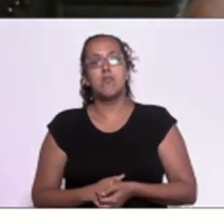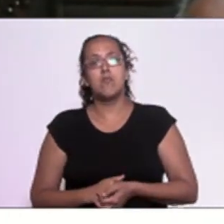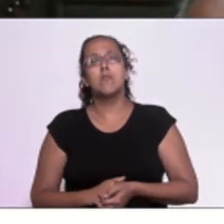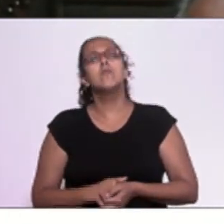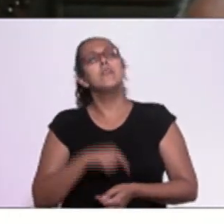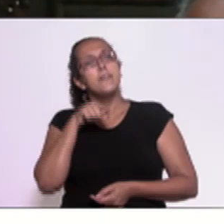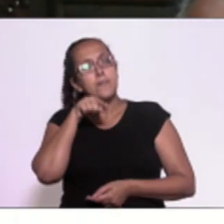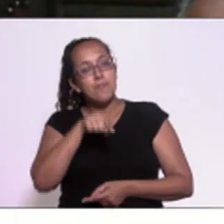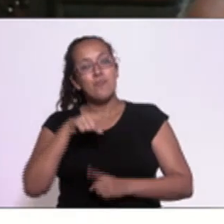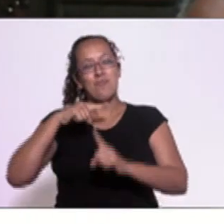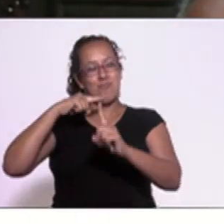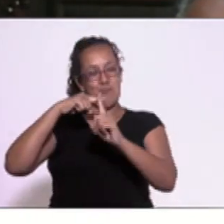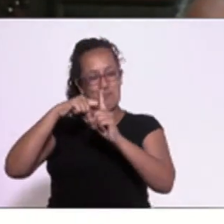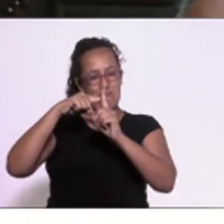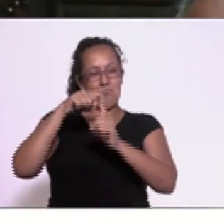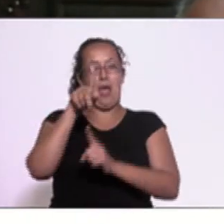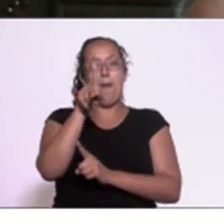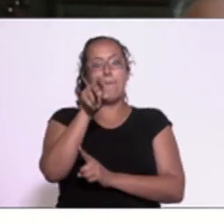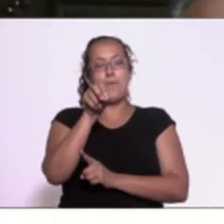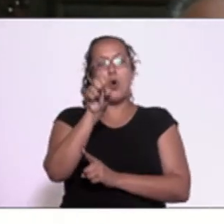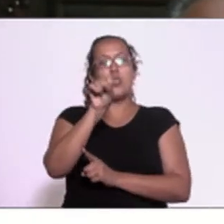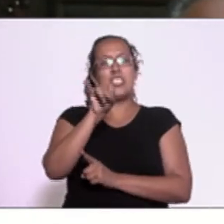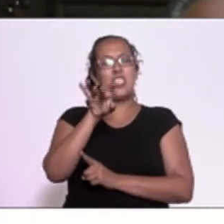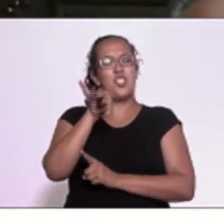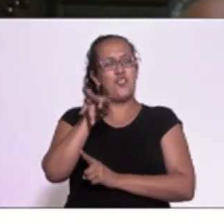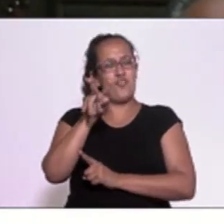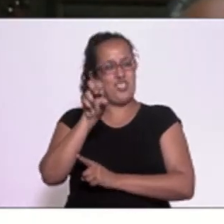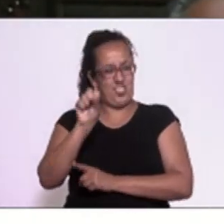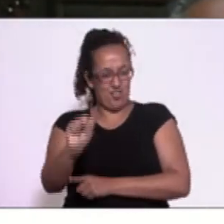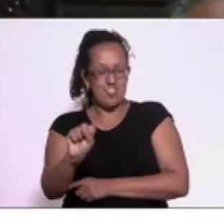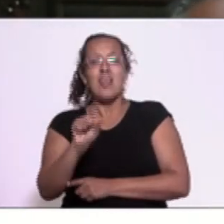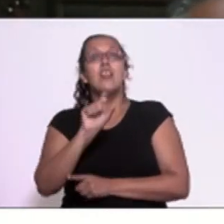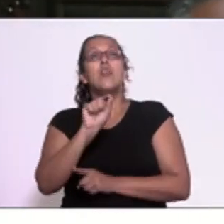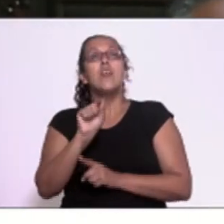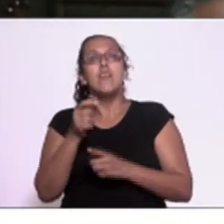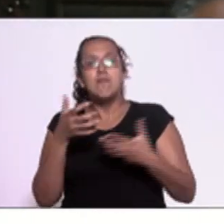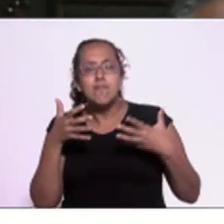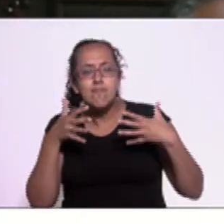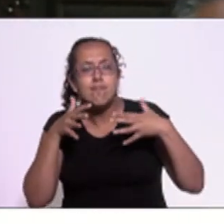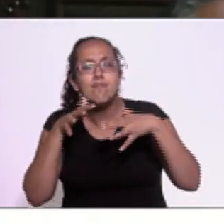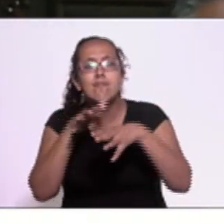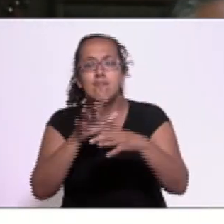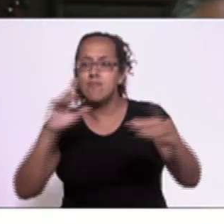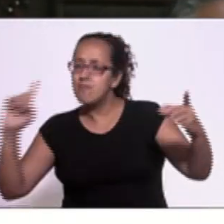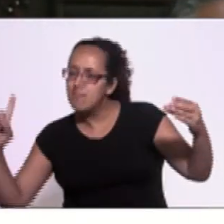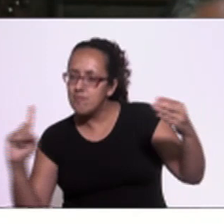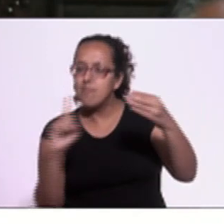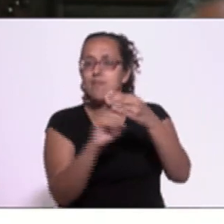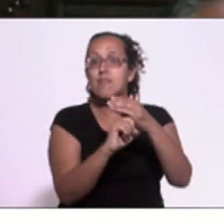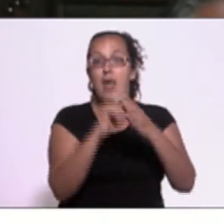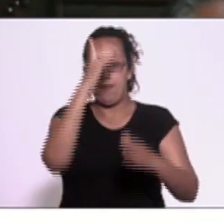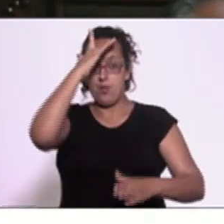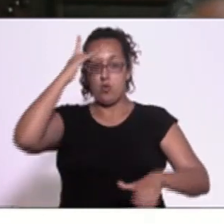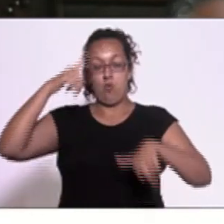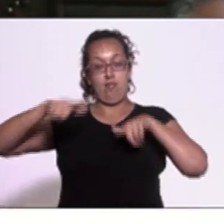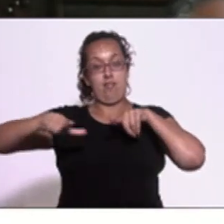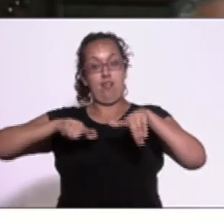pregação positivista estava também a ideia da integração dos operários à sociedade.